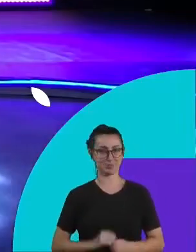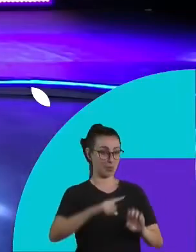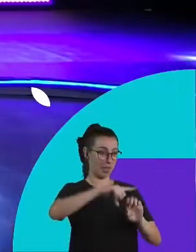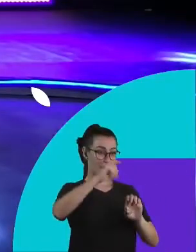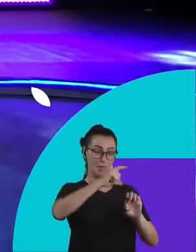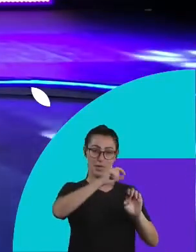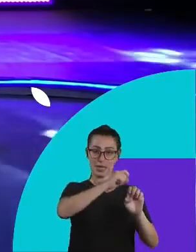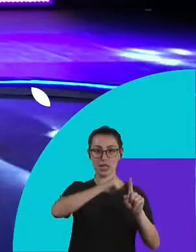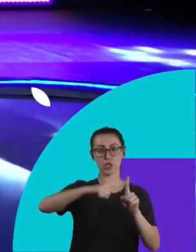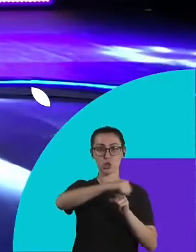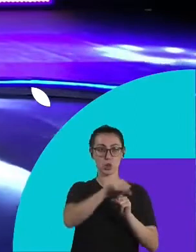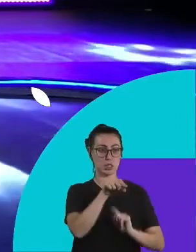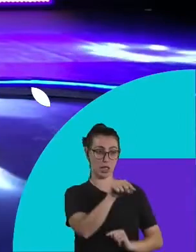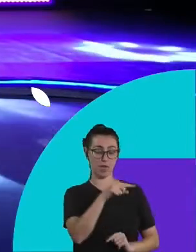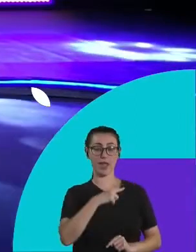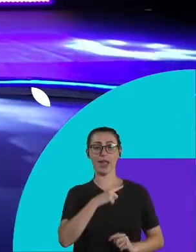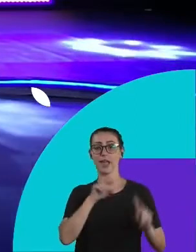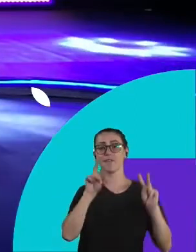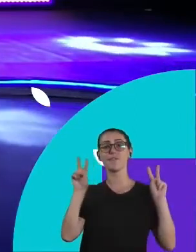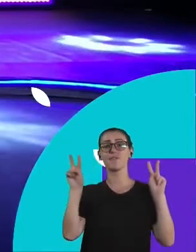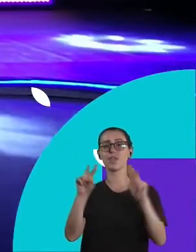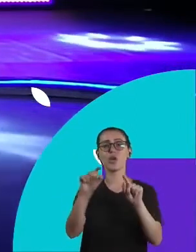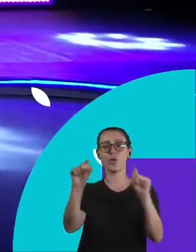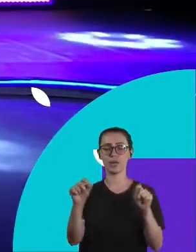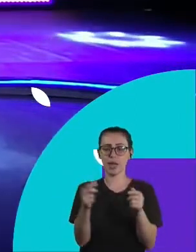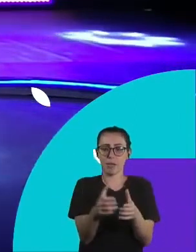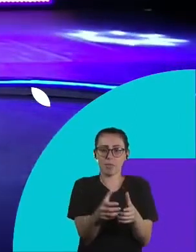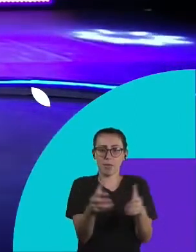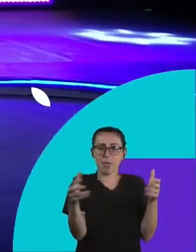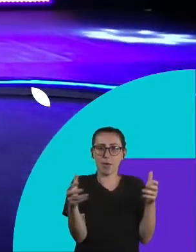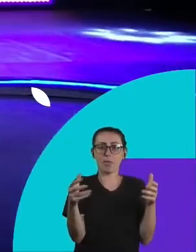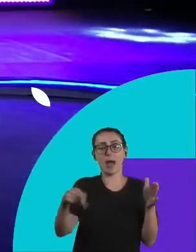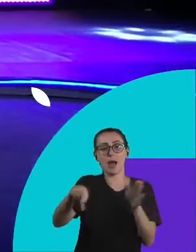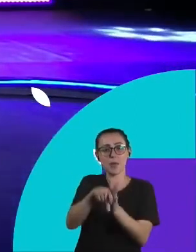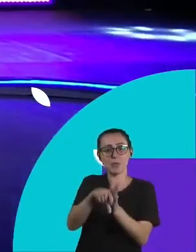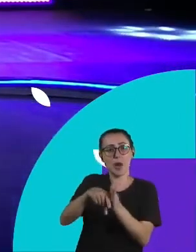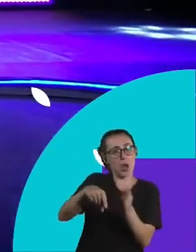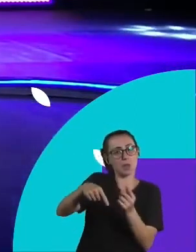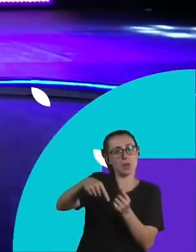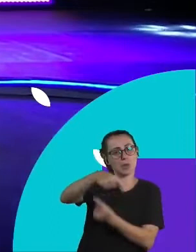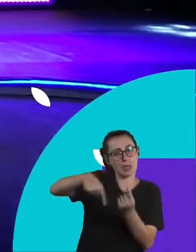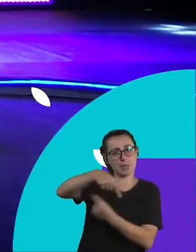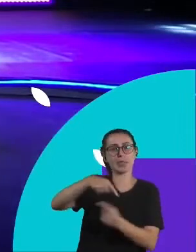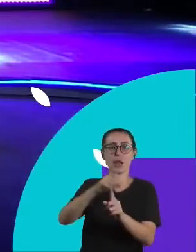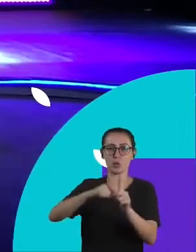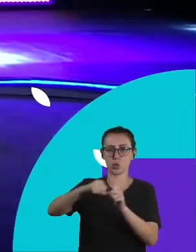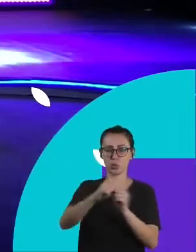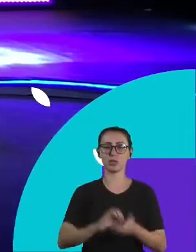empreendedor social, ele visa a maximização do capital social para realizar